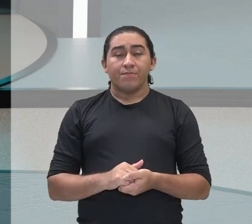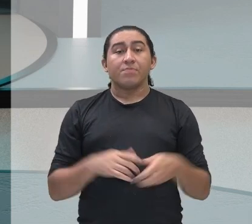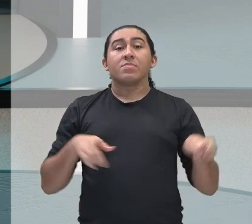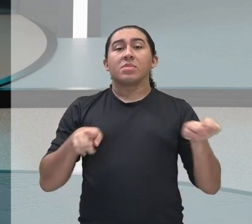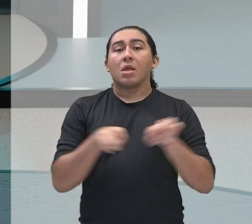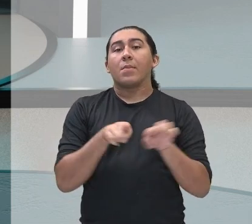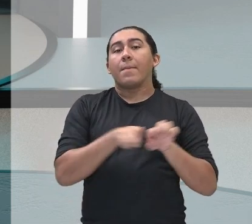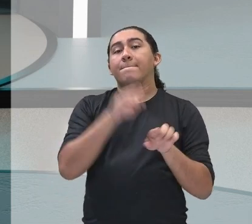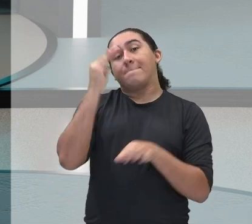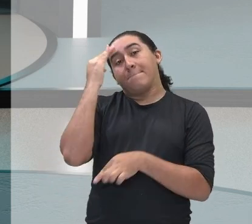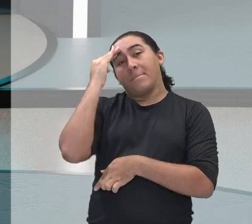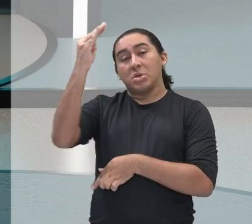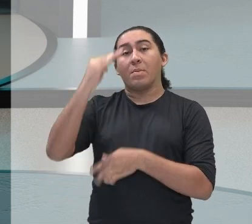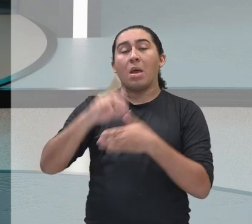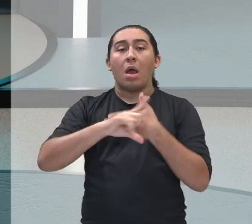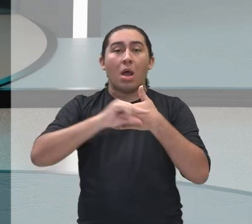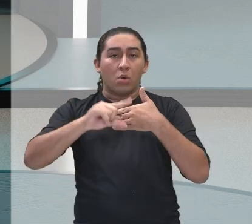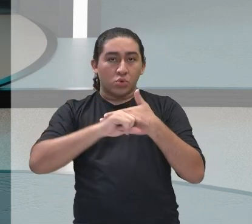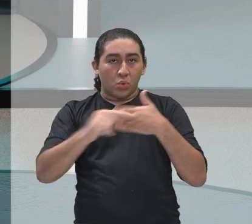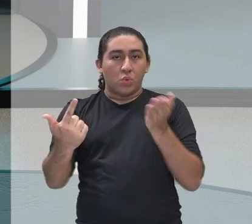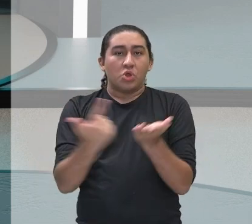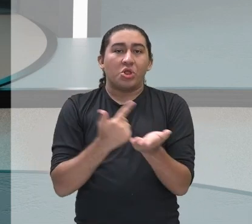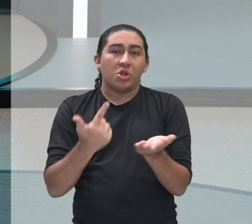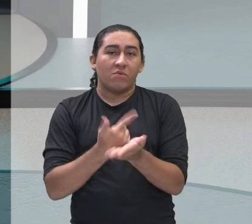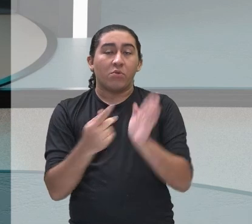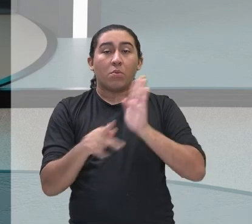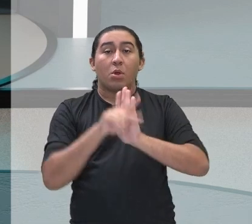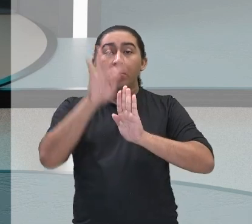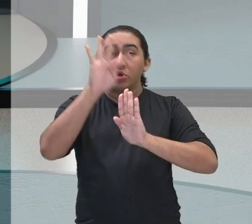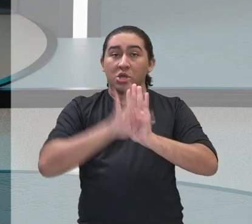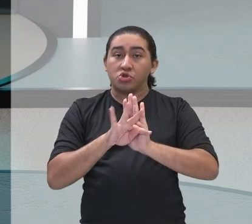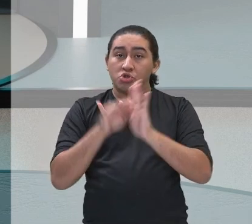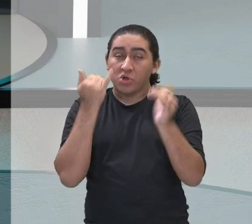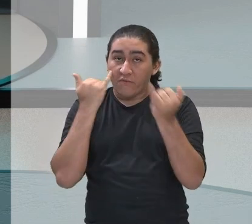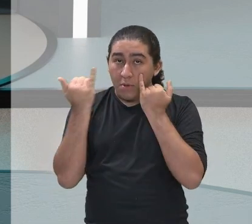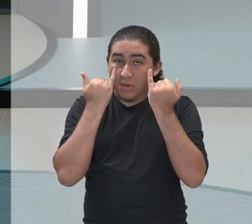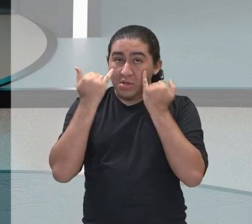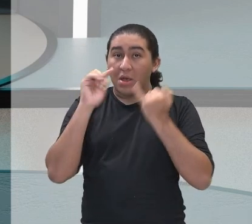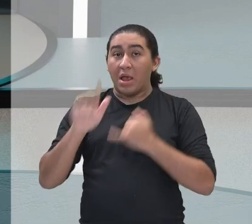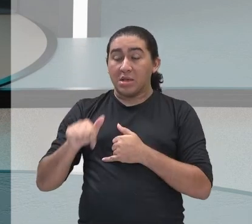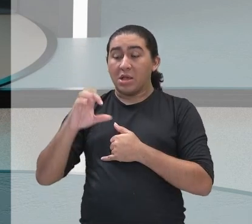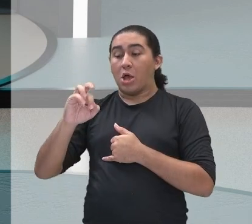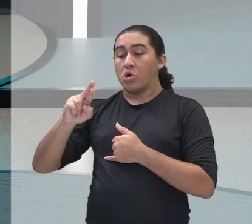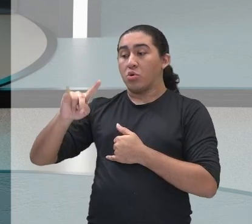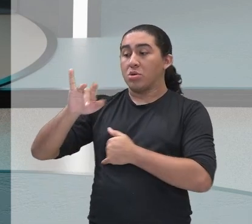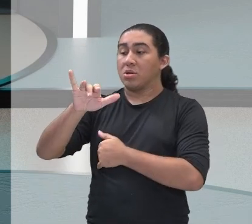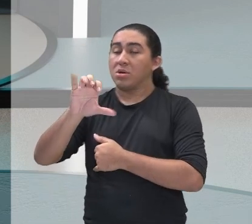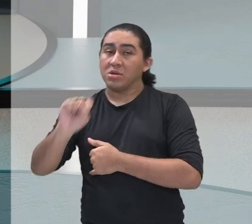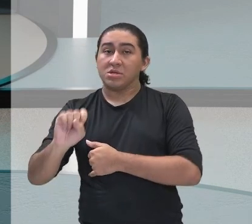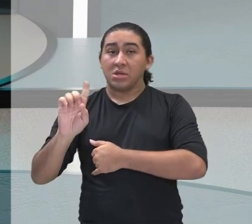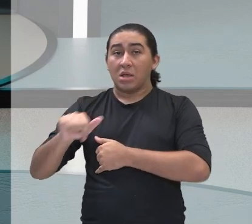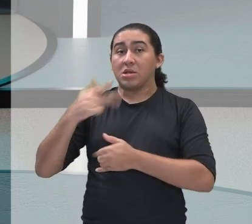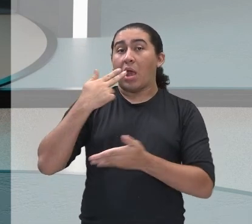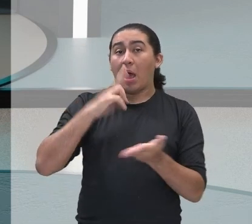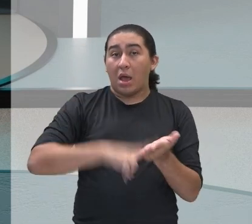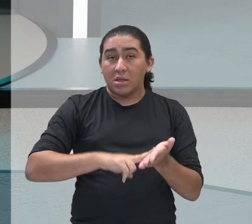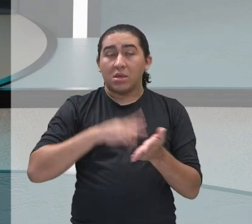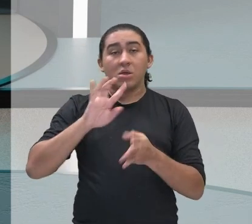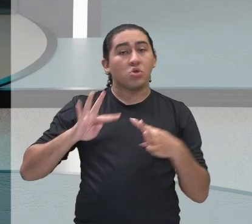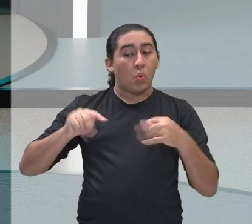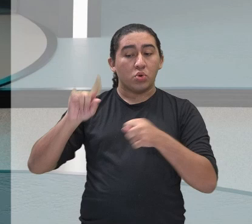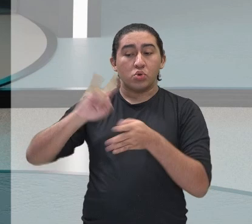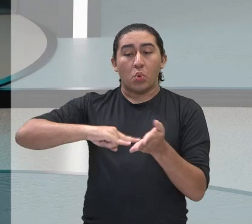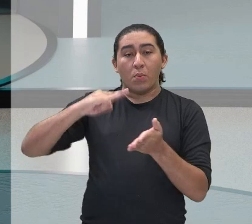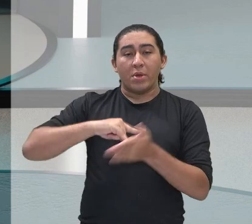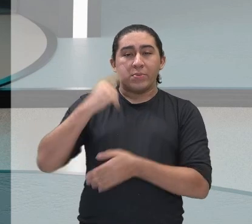principais obras e autores de textos de informação, dessas crônicas, dessas cartas, desses documentos. Vamos